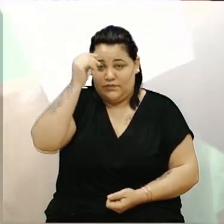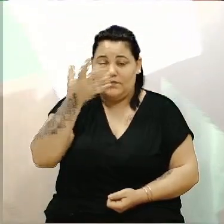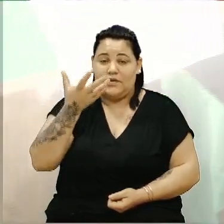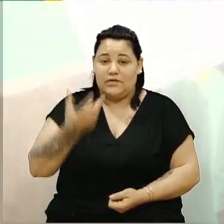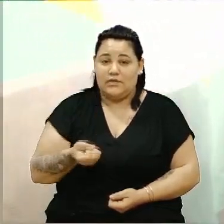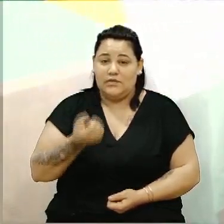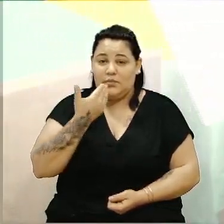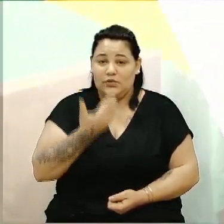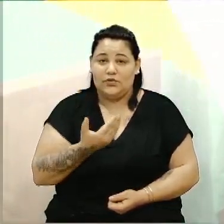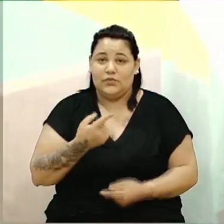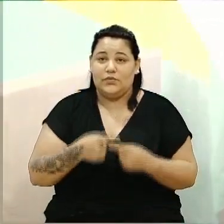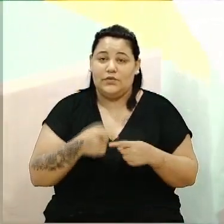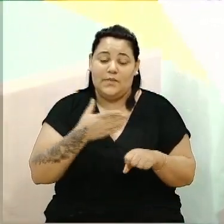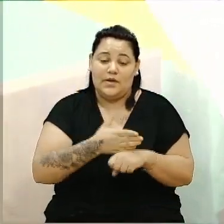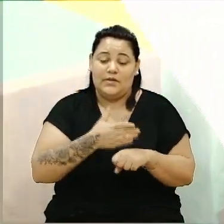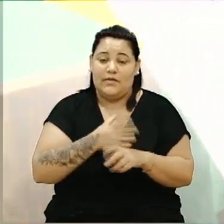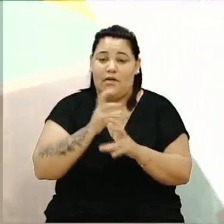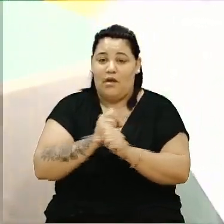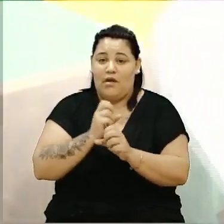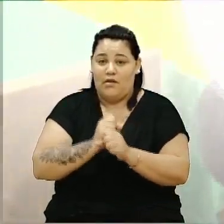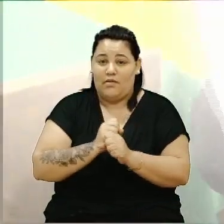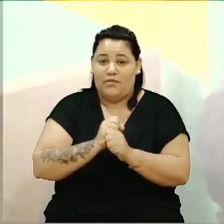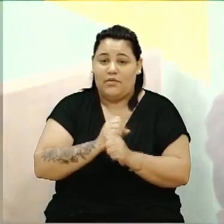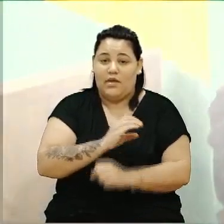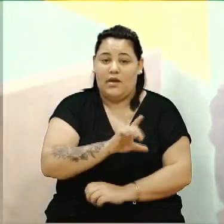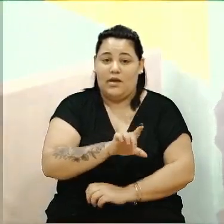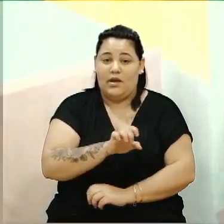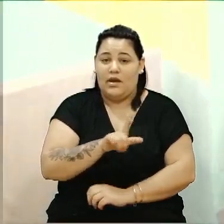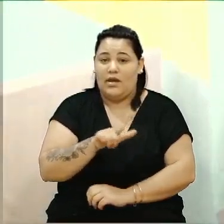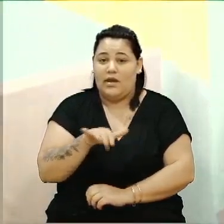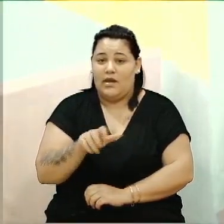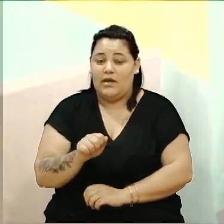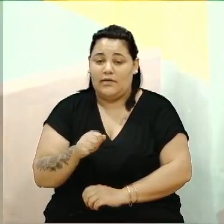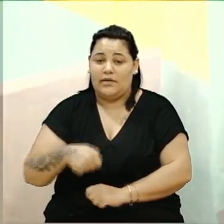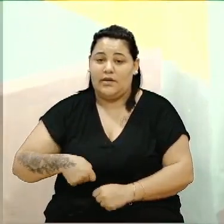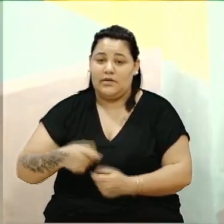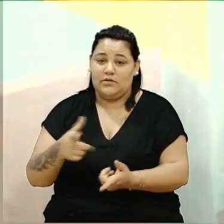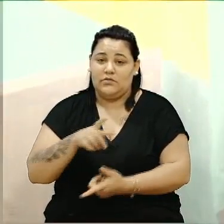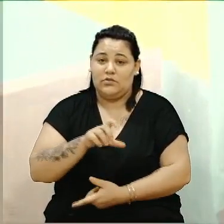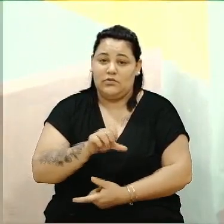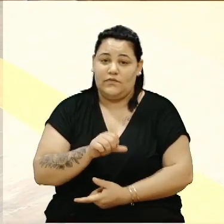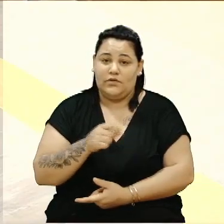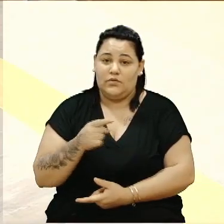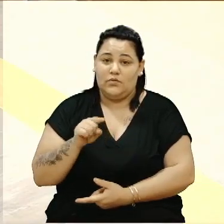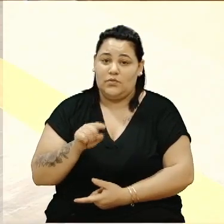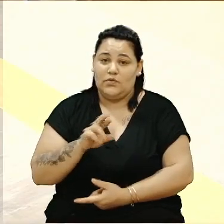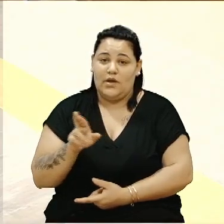está com o cálculo, baseado na Clélia Manfro, que custou R$91 mil. Obrigado.